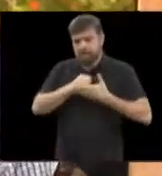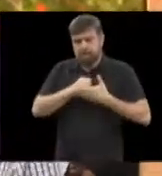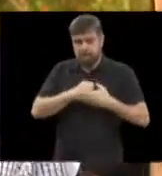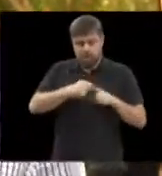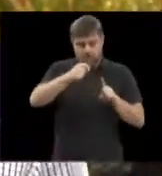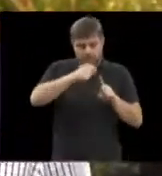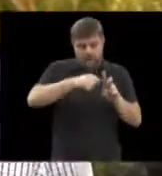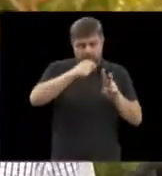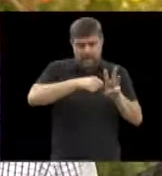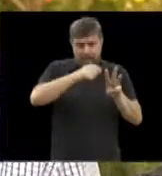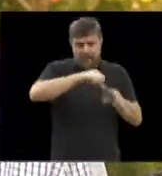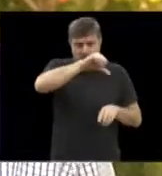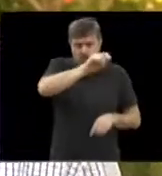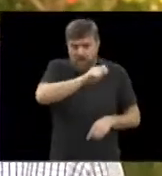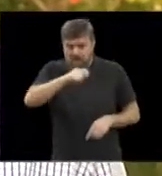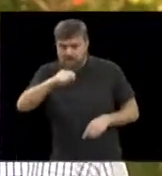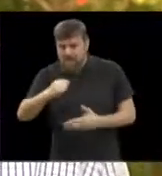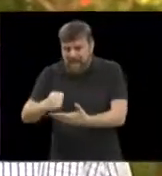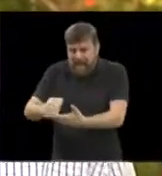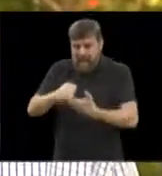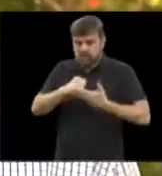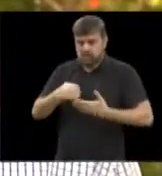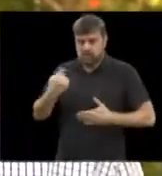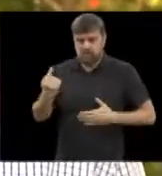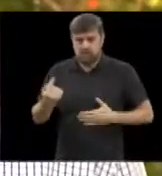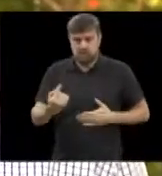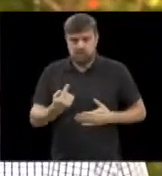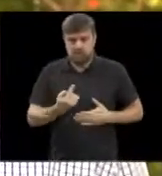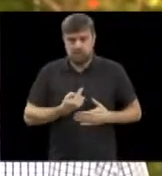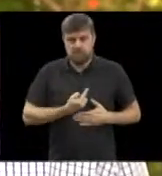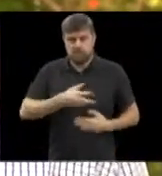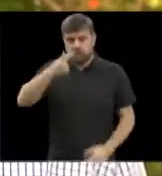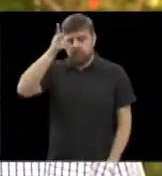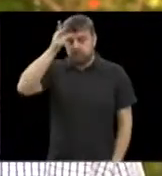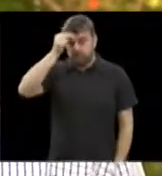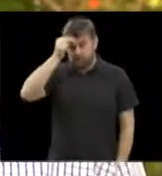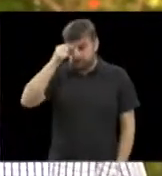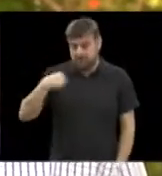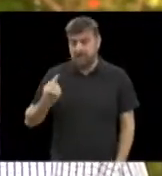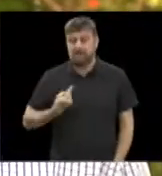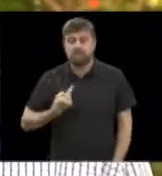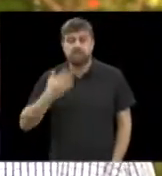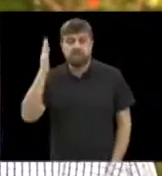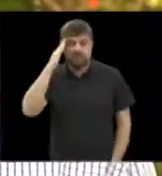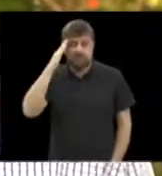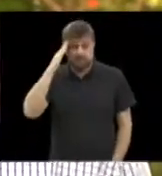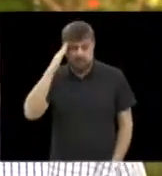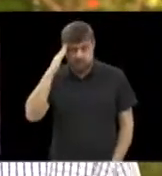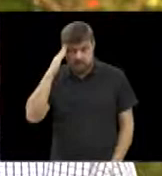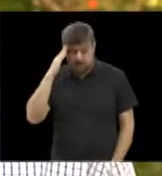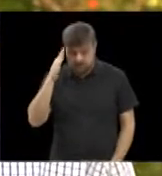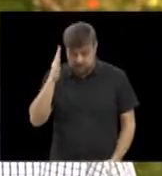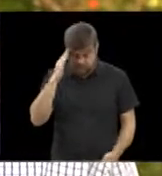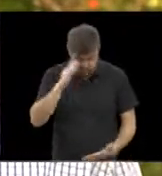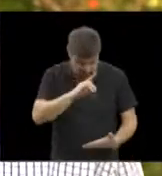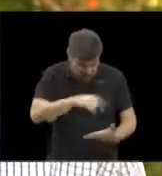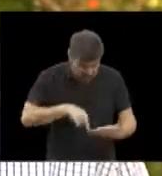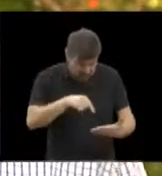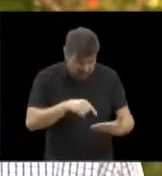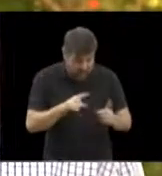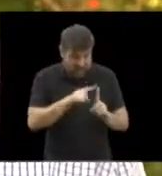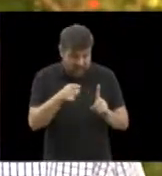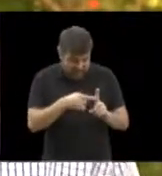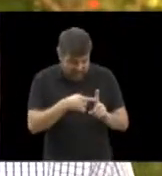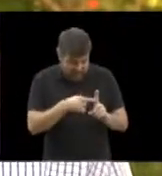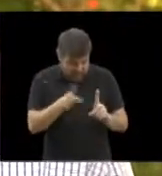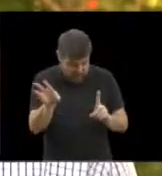Paula, onde ele nos deixou com muito pé no chão. Porque a partir do momento que você tem a confirmação que está grávida, você só